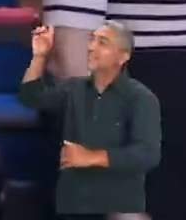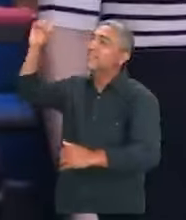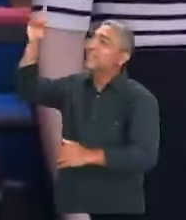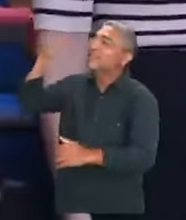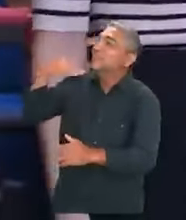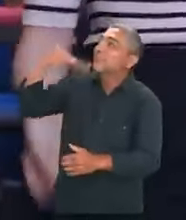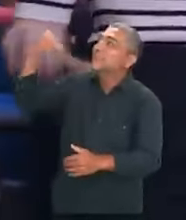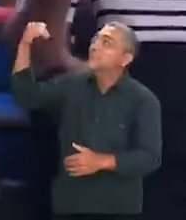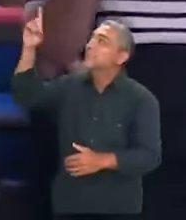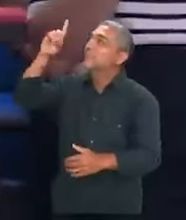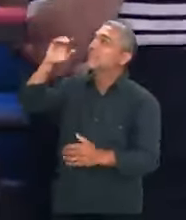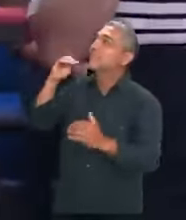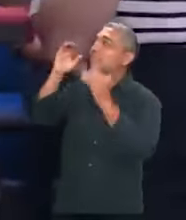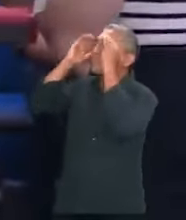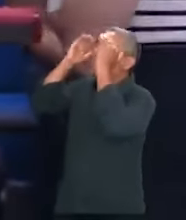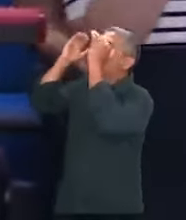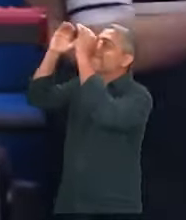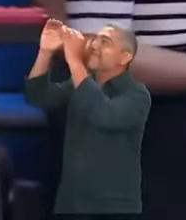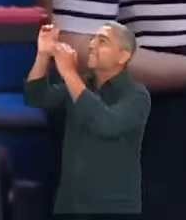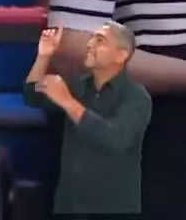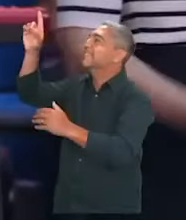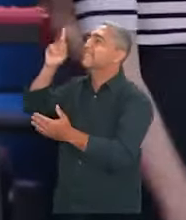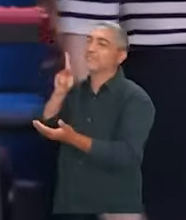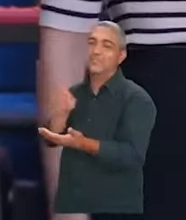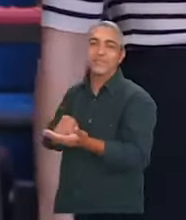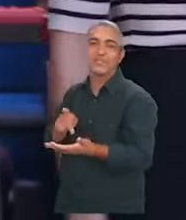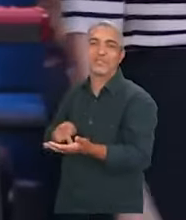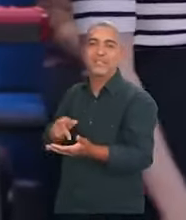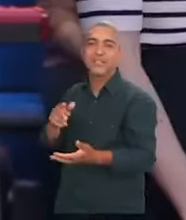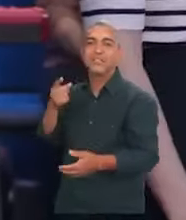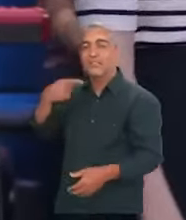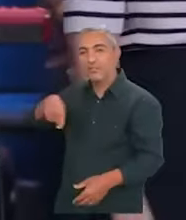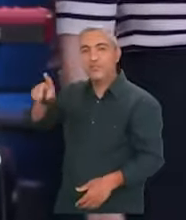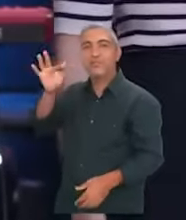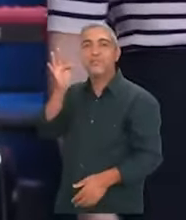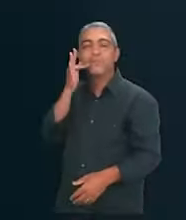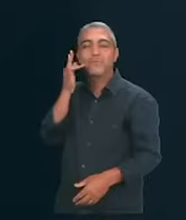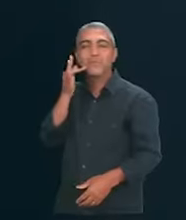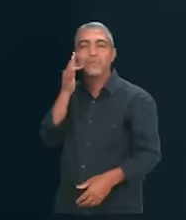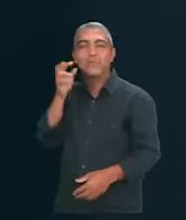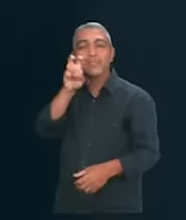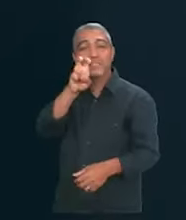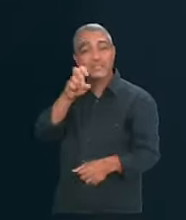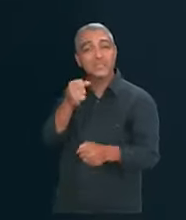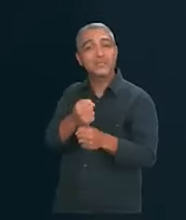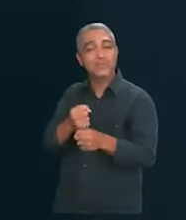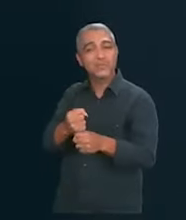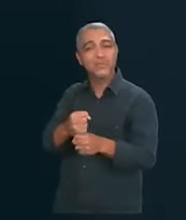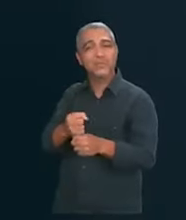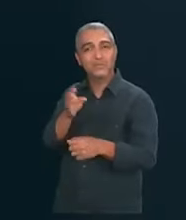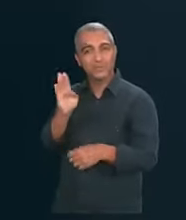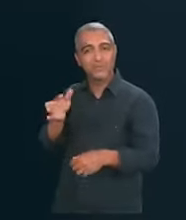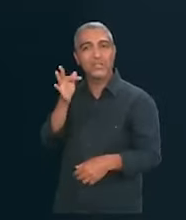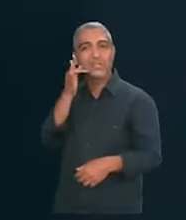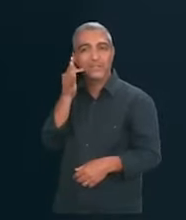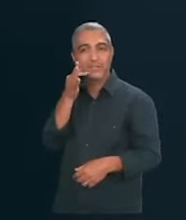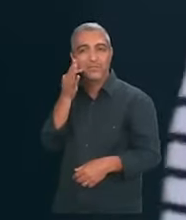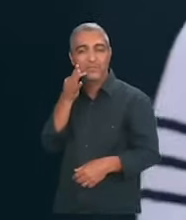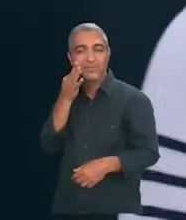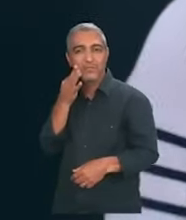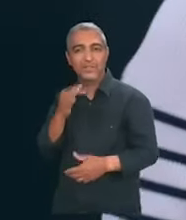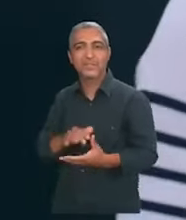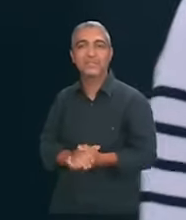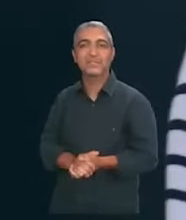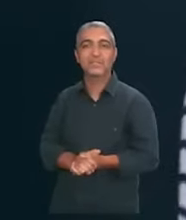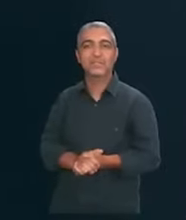chamou para a França e já tem 5 anos que eu estou lá e eu estou trabalhando a minha base. A gente tem uma equipe pequena